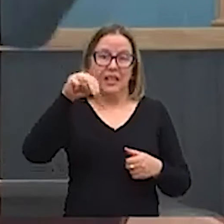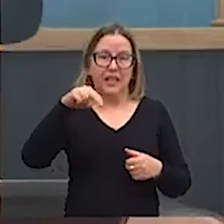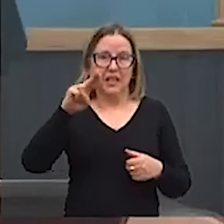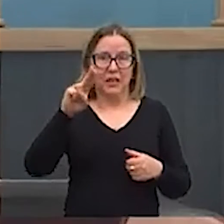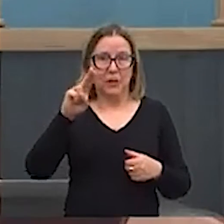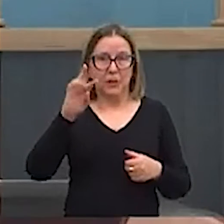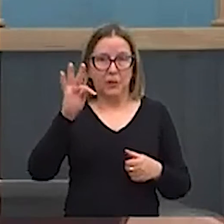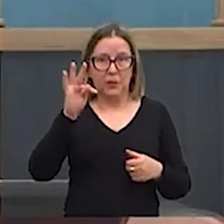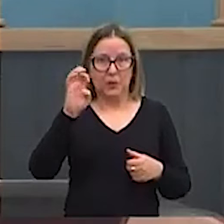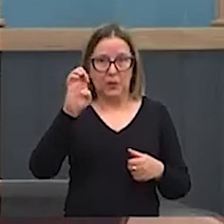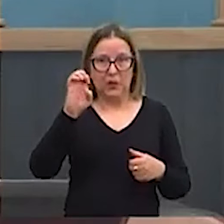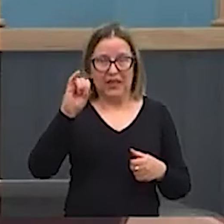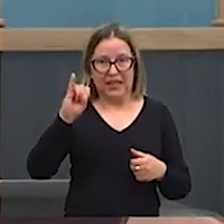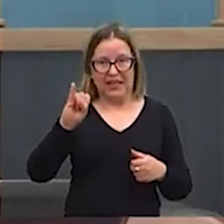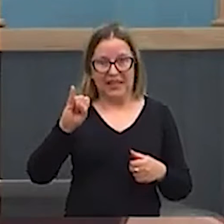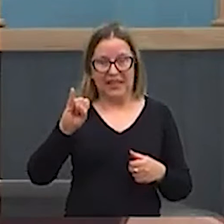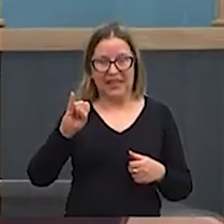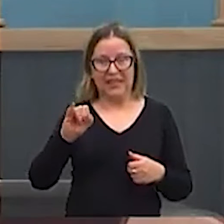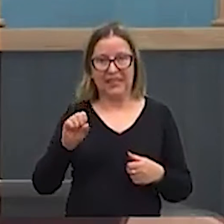sequer.